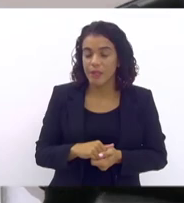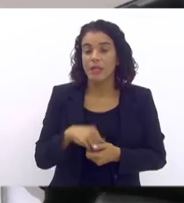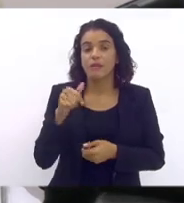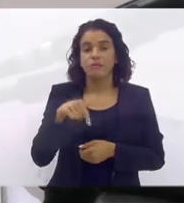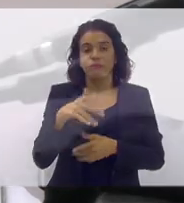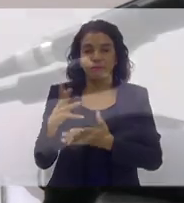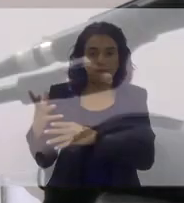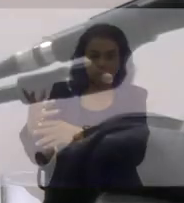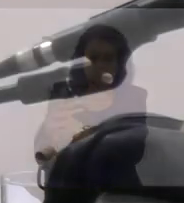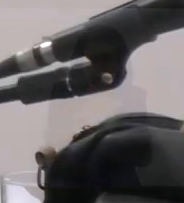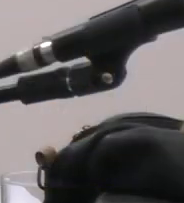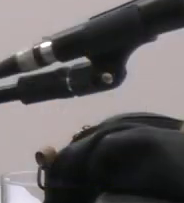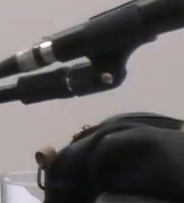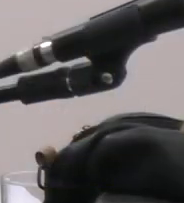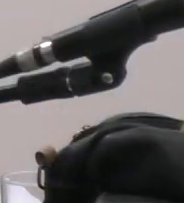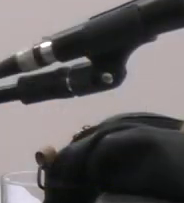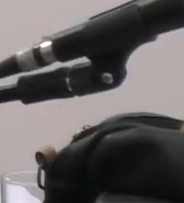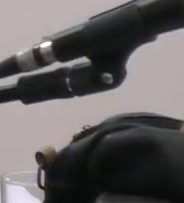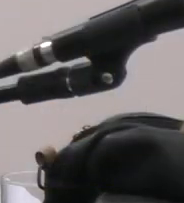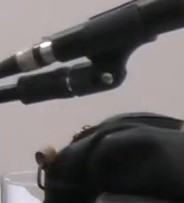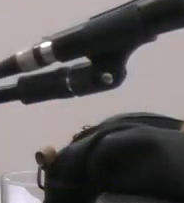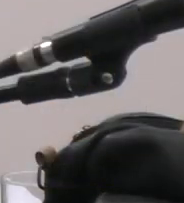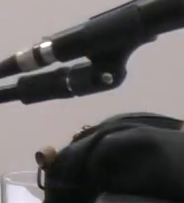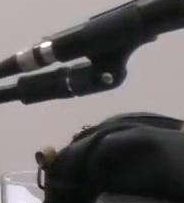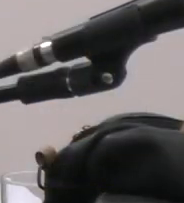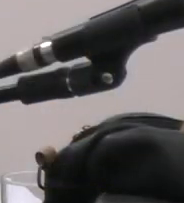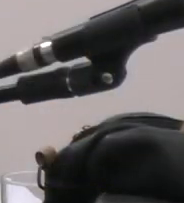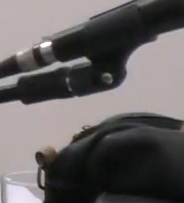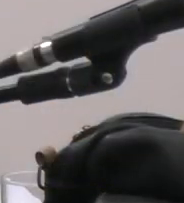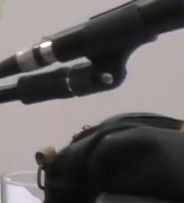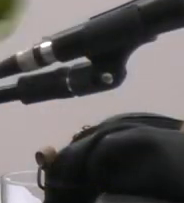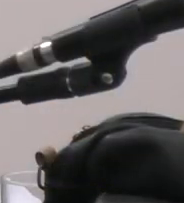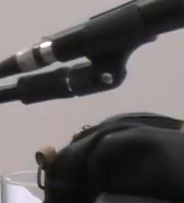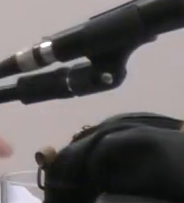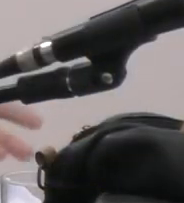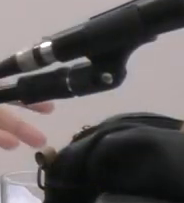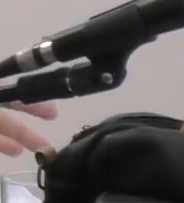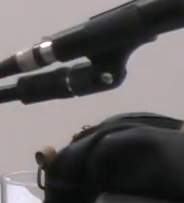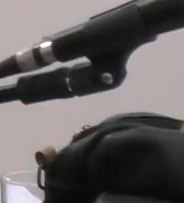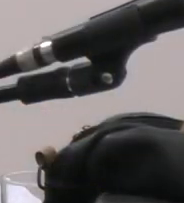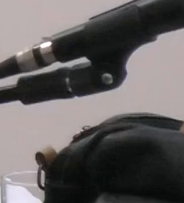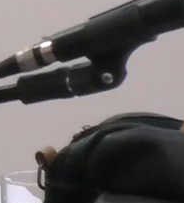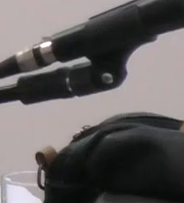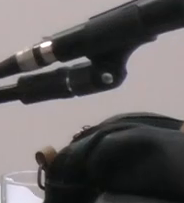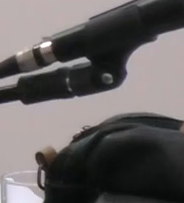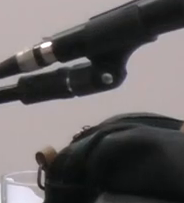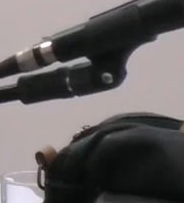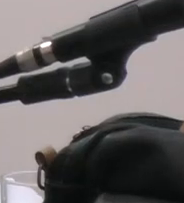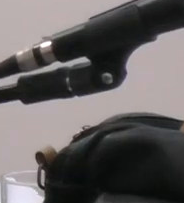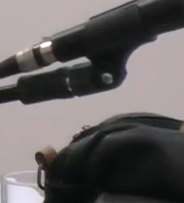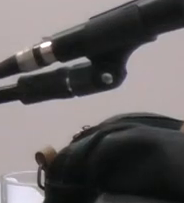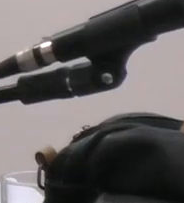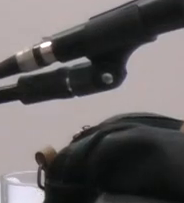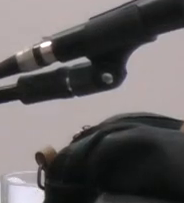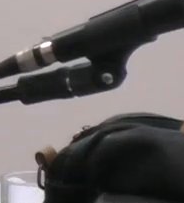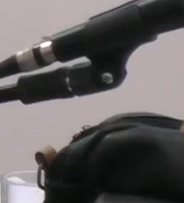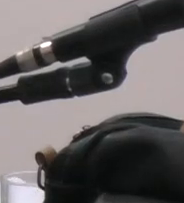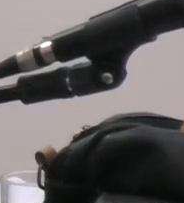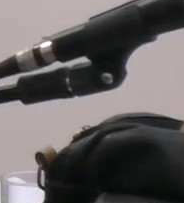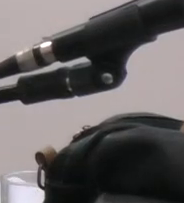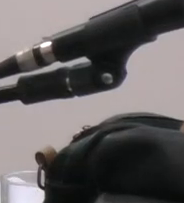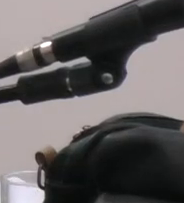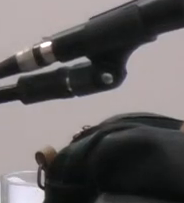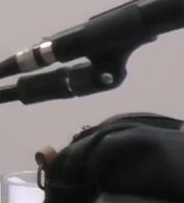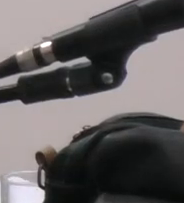o levantamento ver se tem risco ambiental é do inia E o restante é chamar a Maria e mandar a Marinha resolver nós discutimos isso na audiência passada Deputado